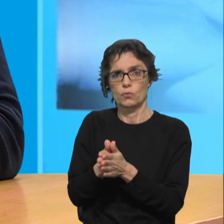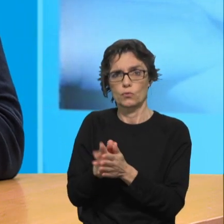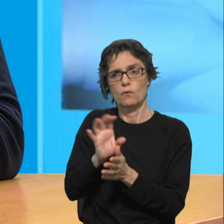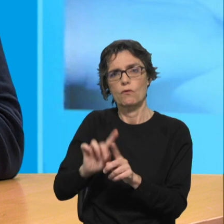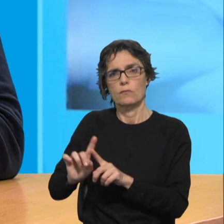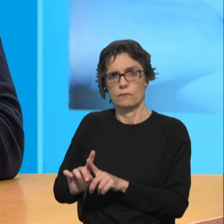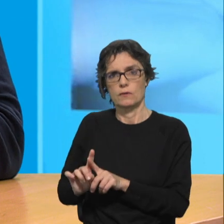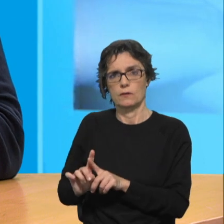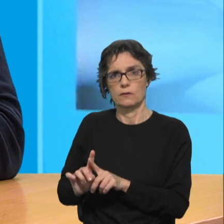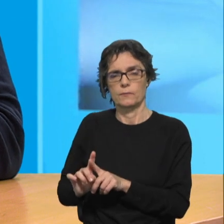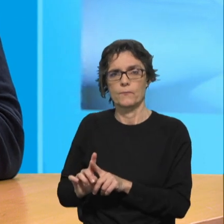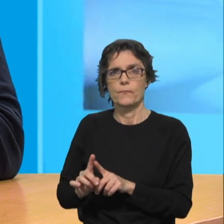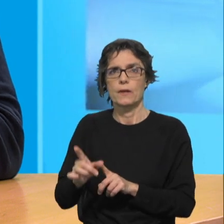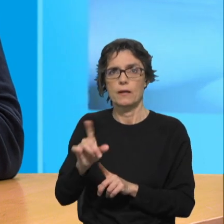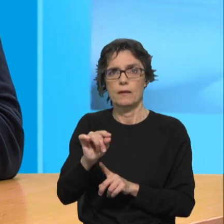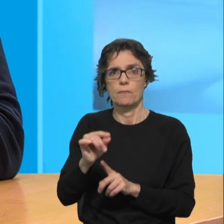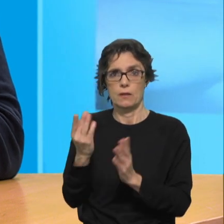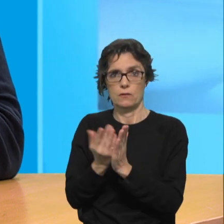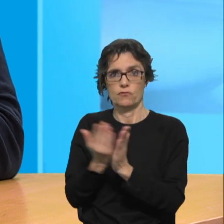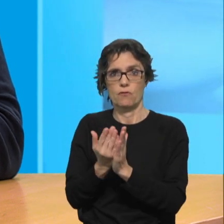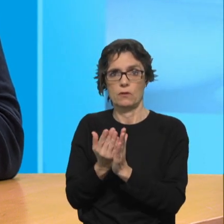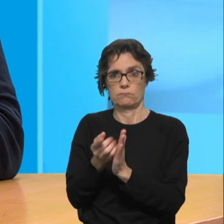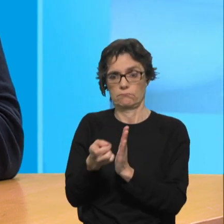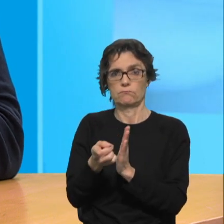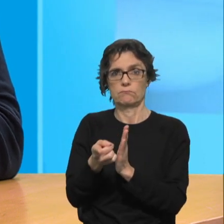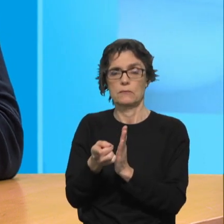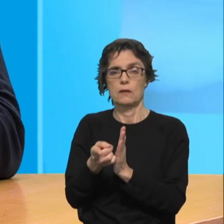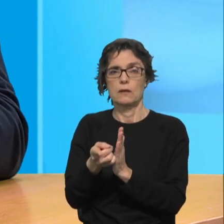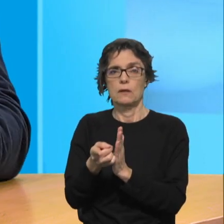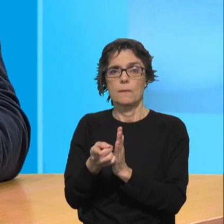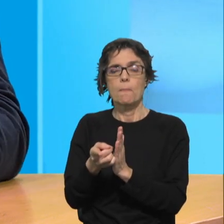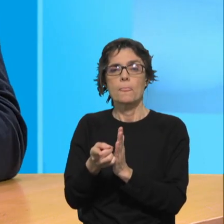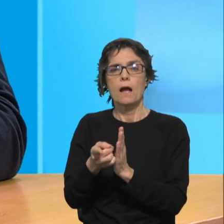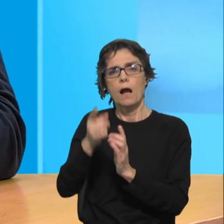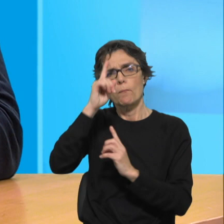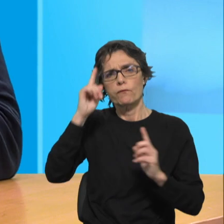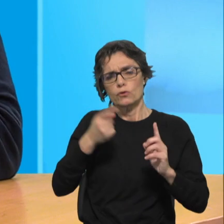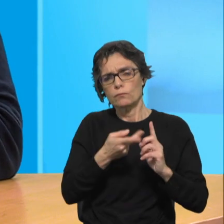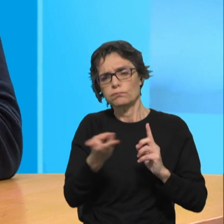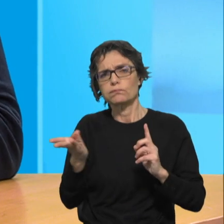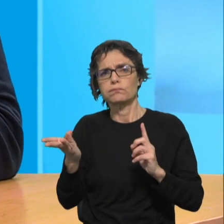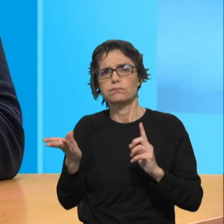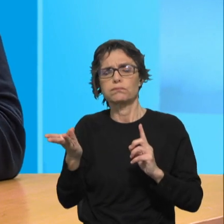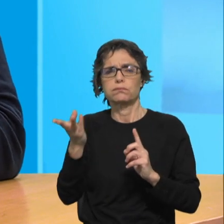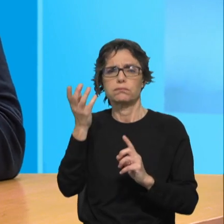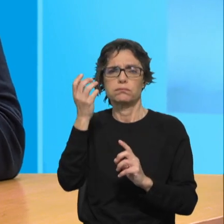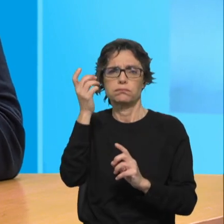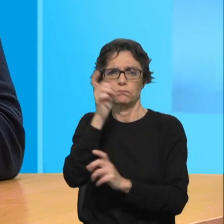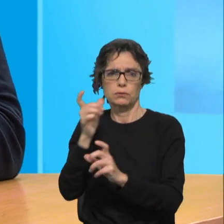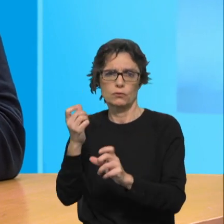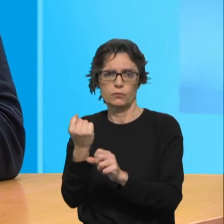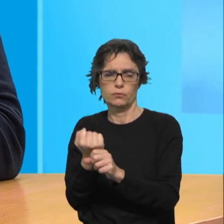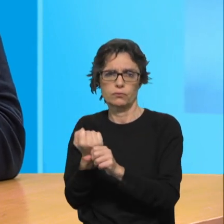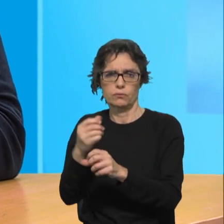também é verdade que na própria escola, há muitos professores, há muitos funcionários, há muita gente a